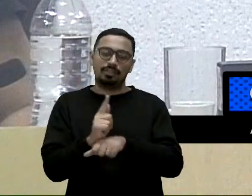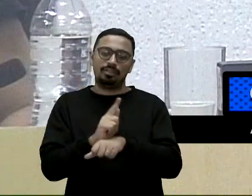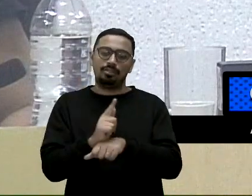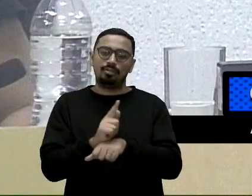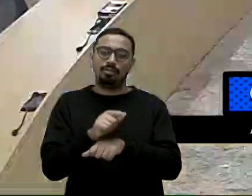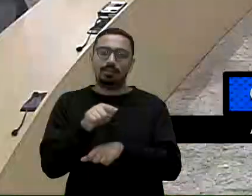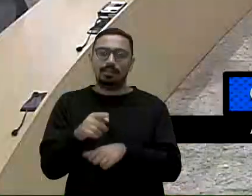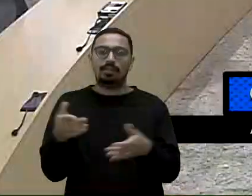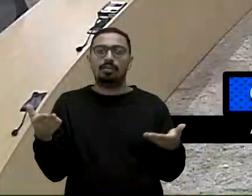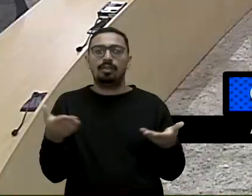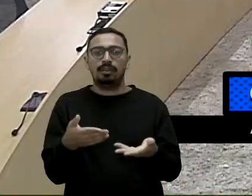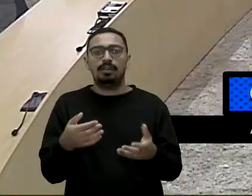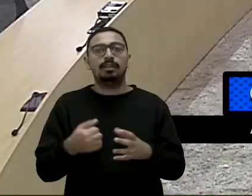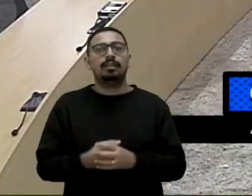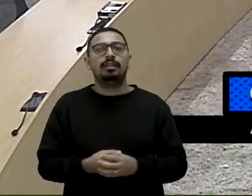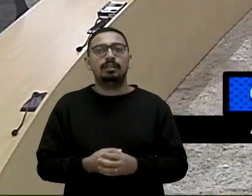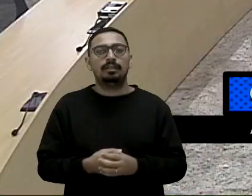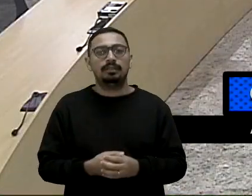tribuna.